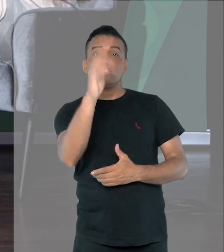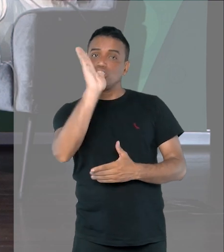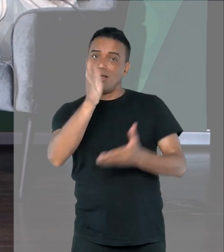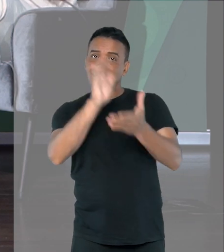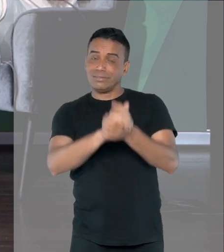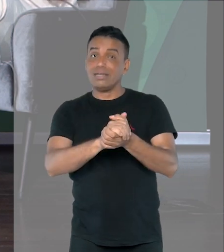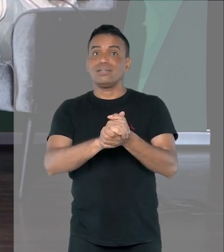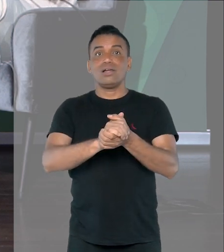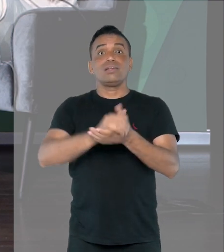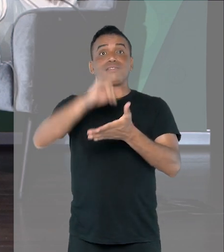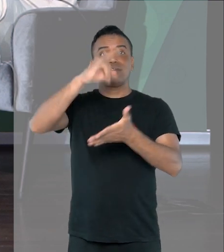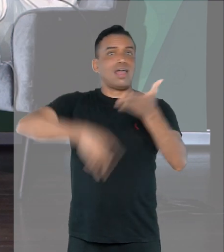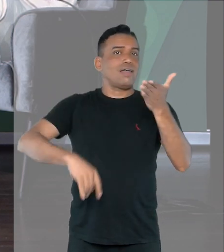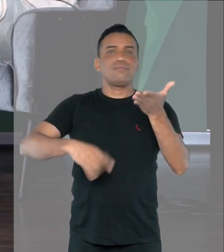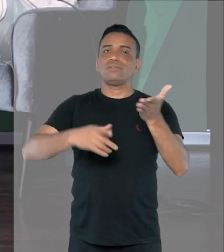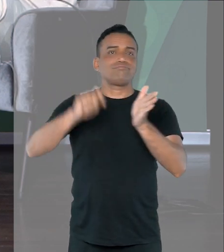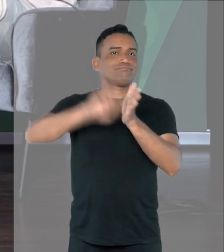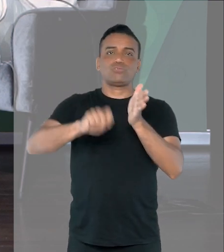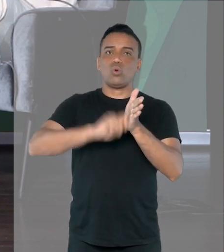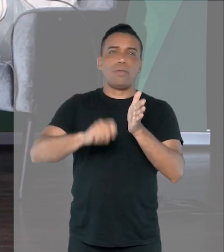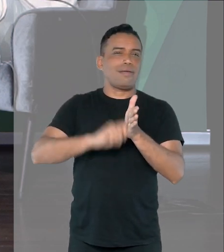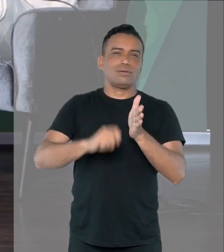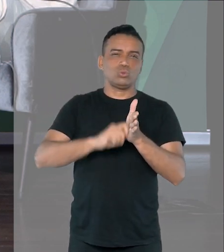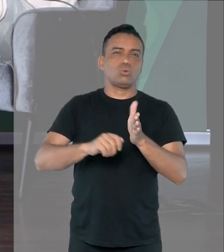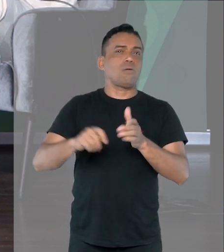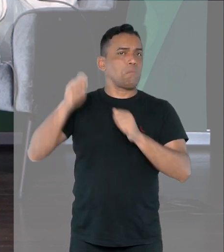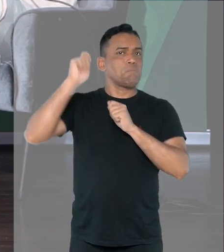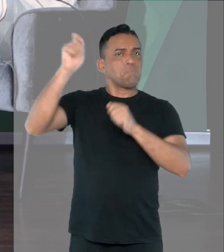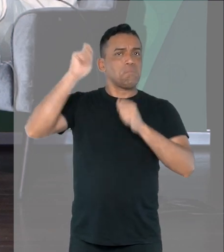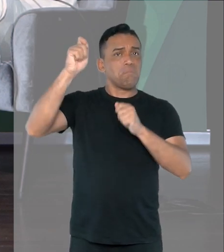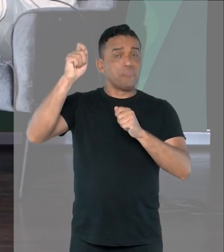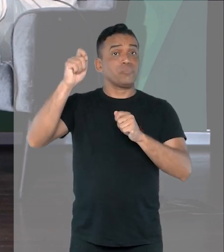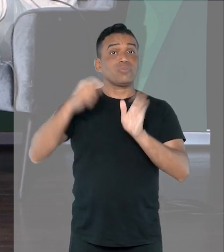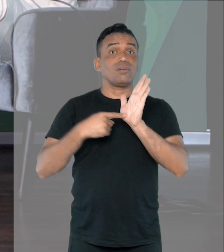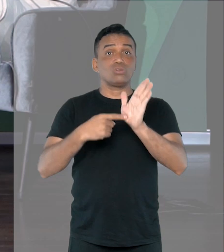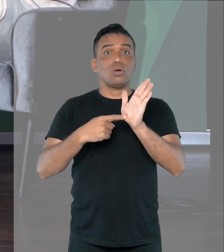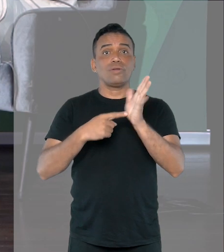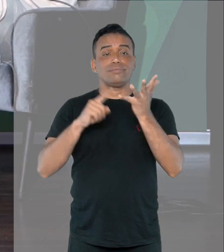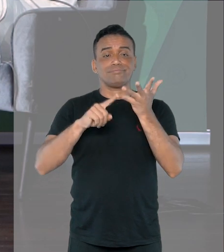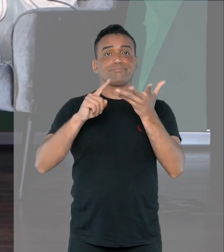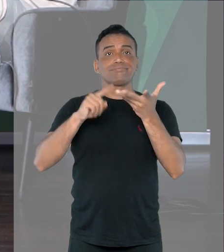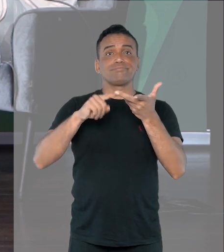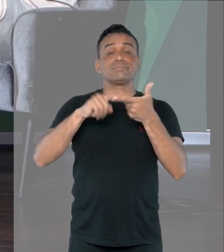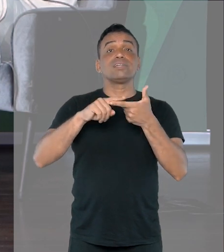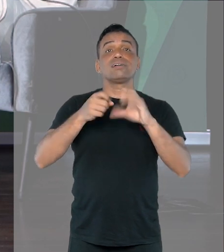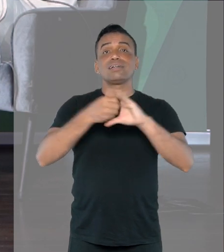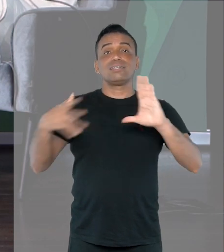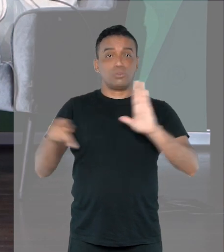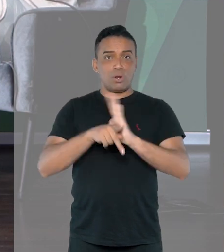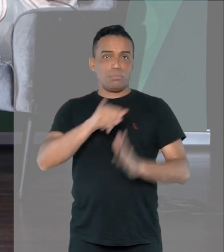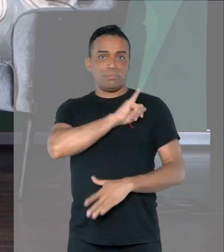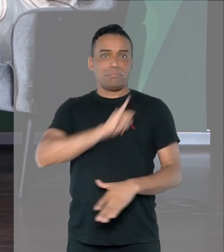famoso Manifesto de Montreux, onde ele vai dar diretivas do que seria esse Império Brasileiro